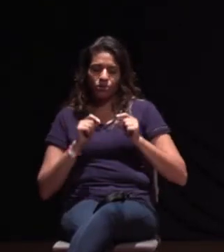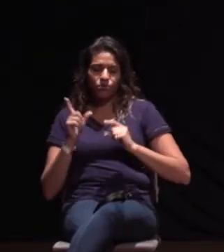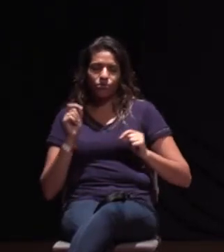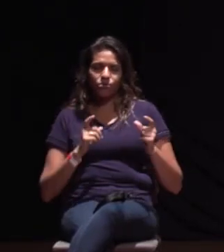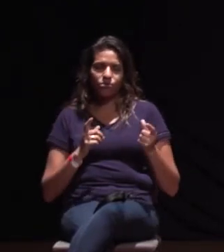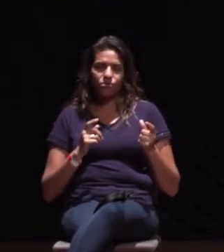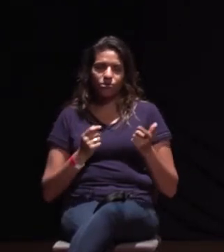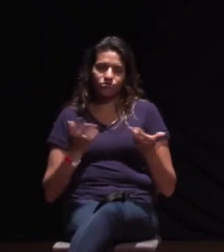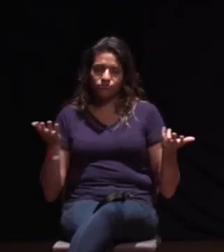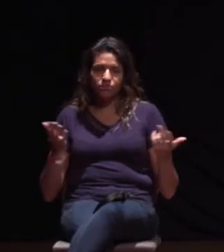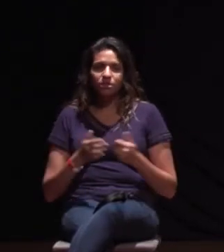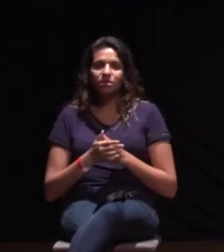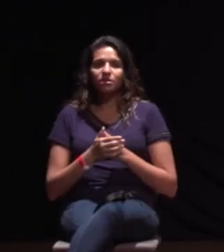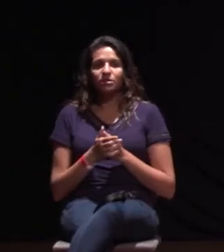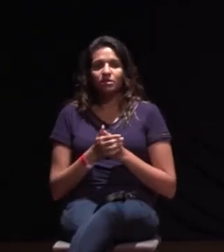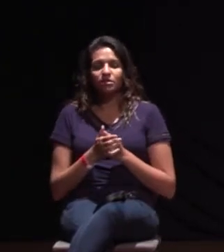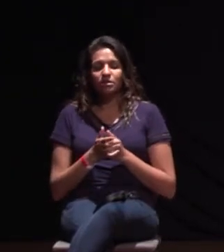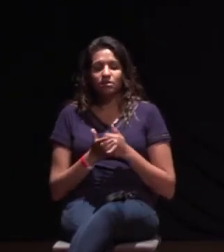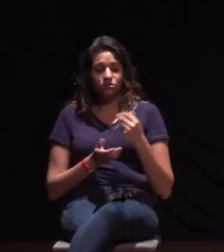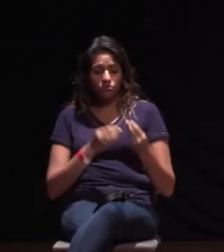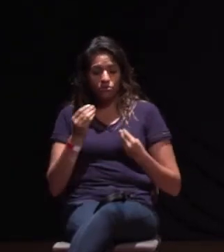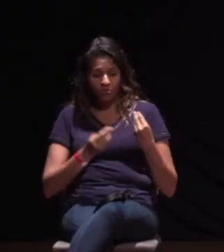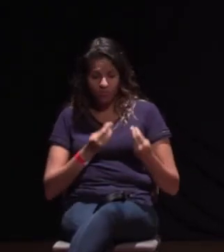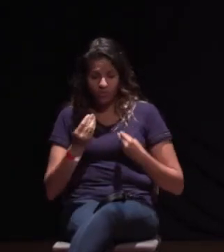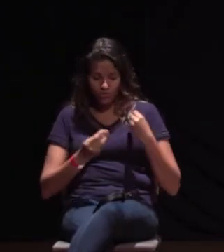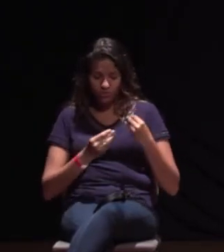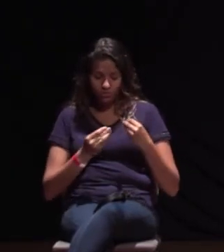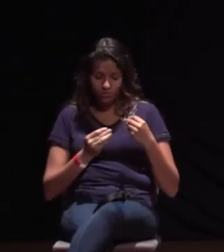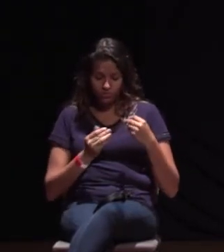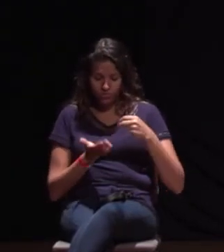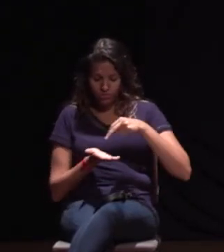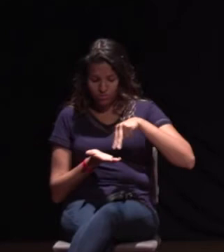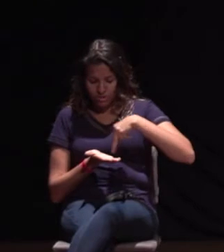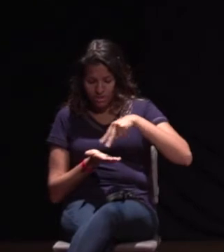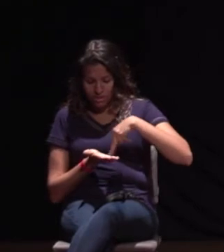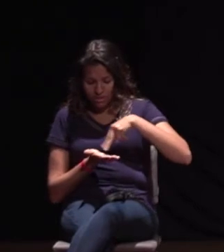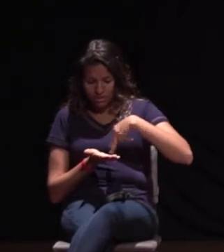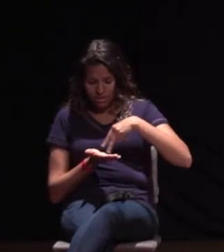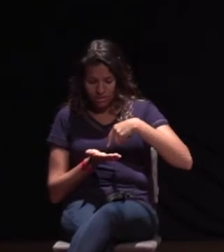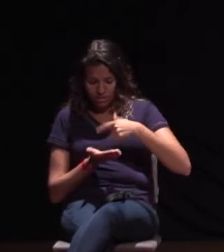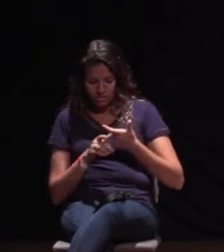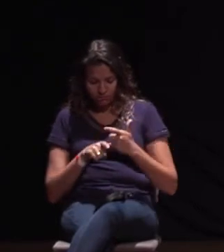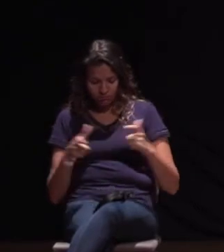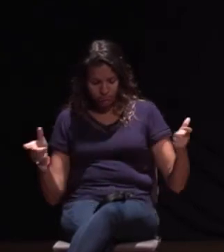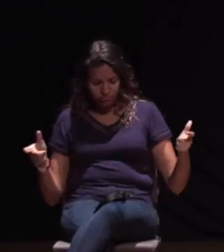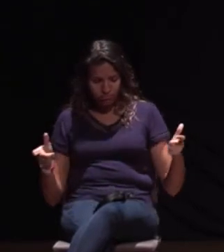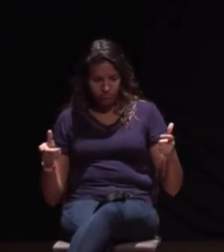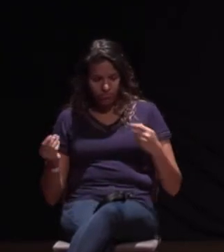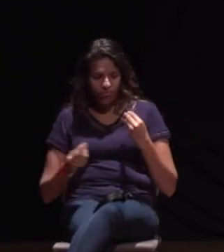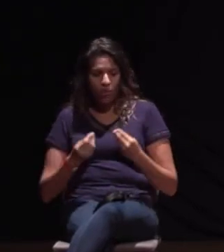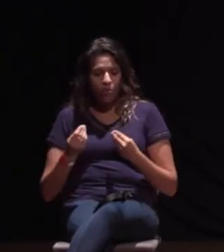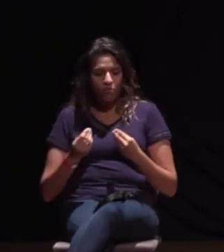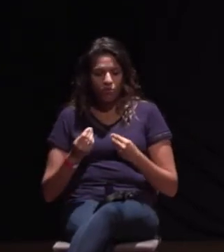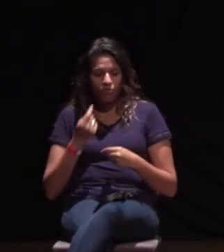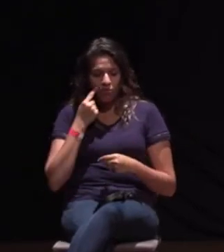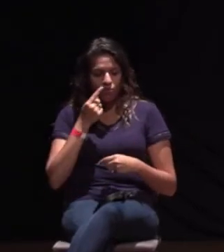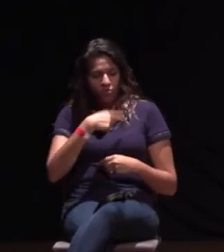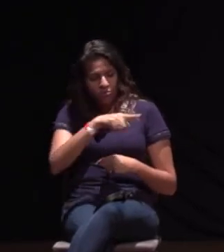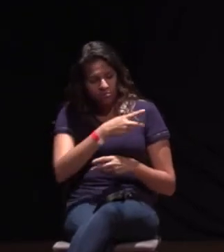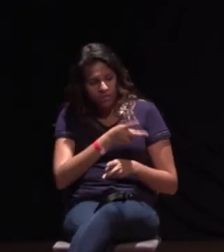etc. Enfim, como que essa presença da dança, como vocês leem essa presença da dança, como, por que